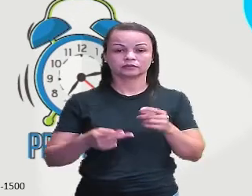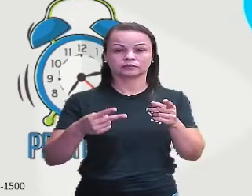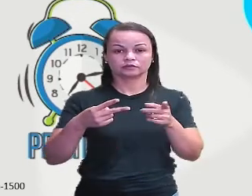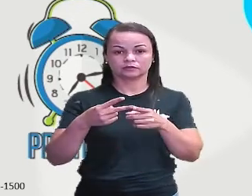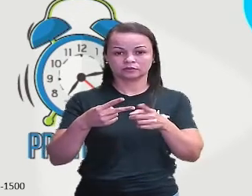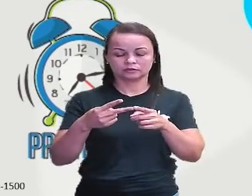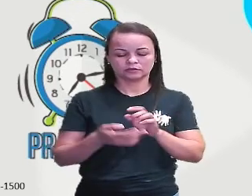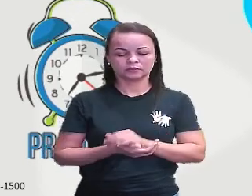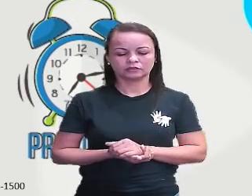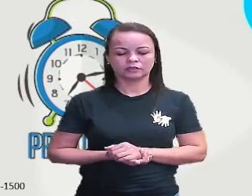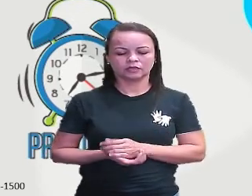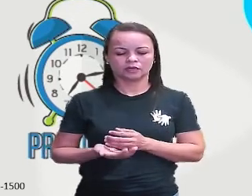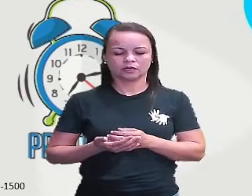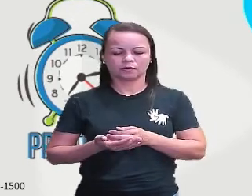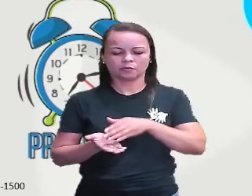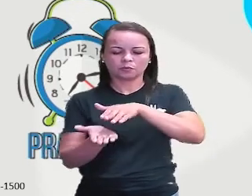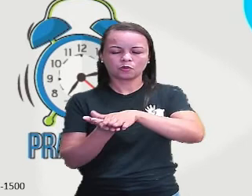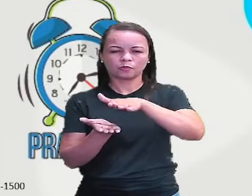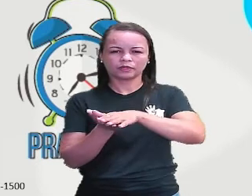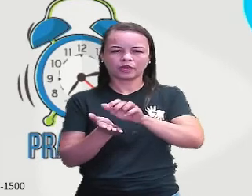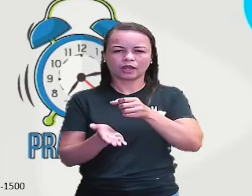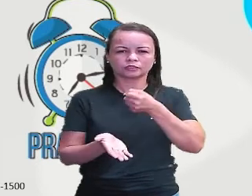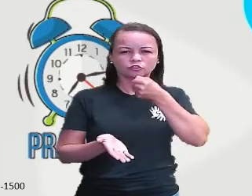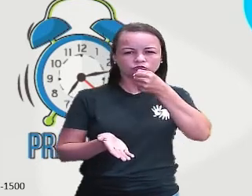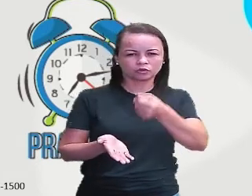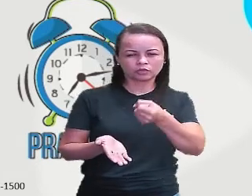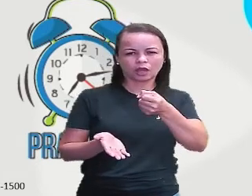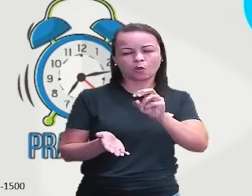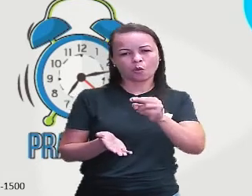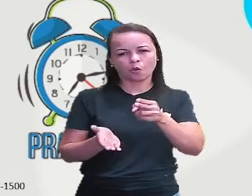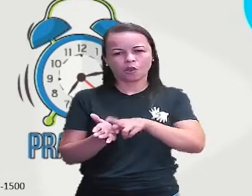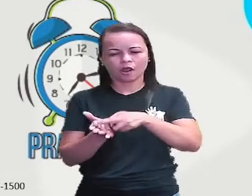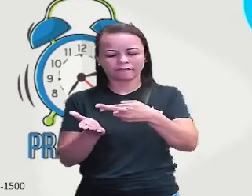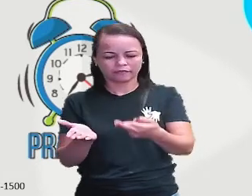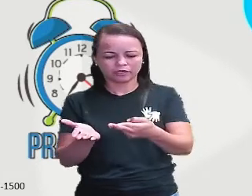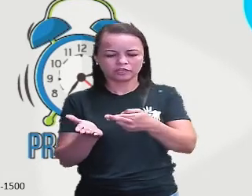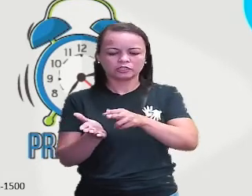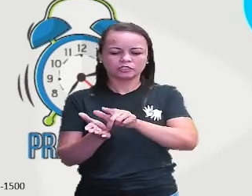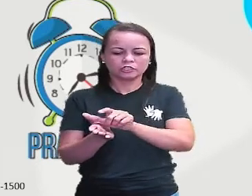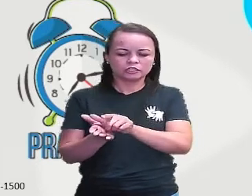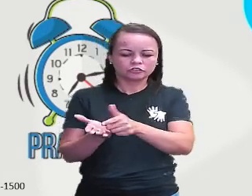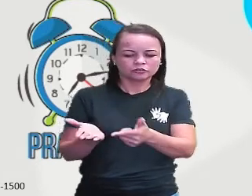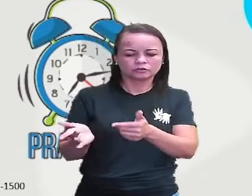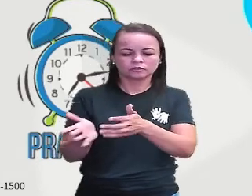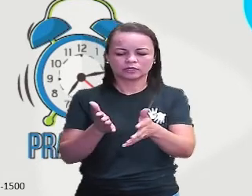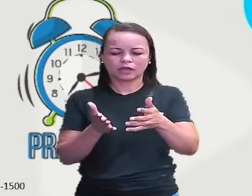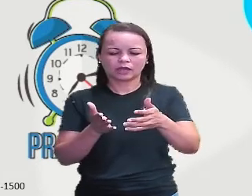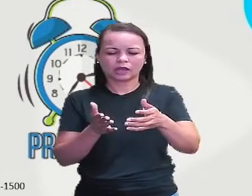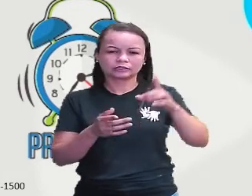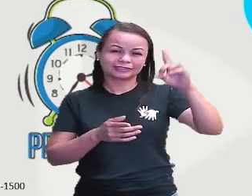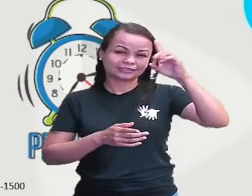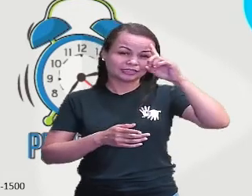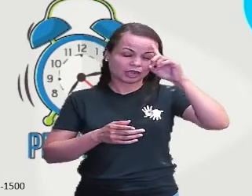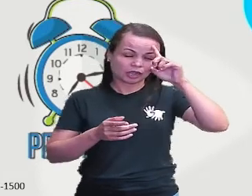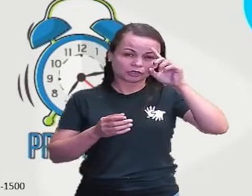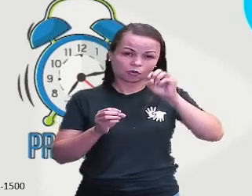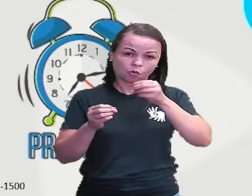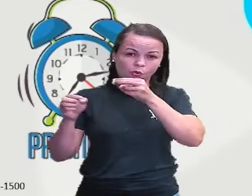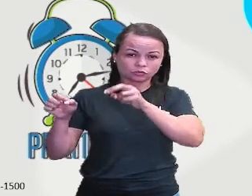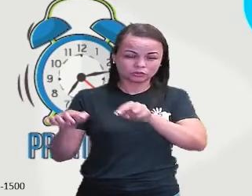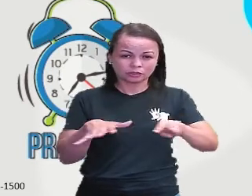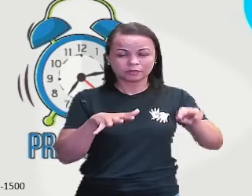2. Publicado em jornal ou revista, destina-se à leitura diária ou semanal, pois trata de